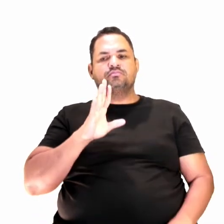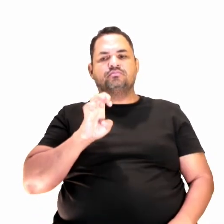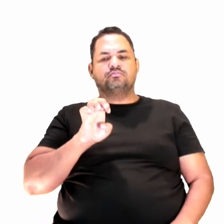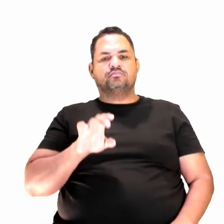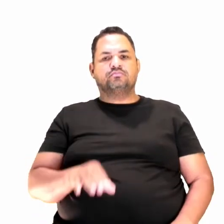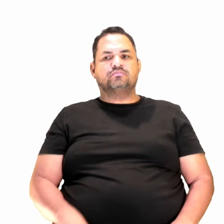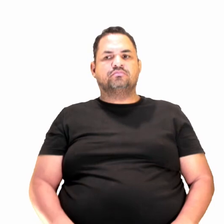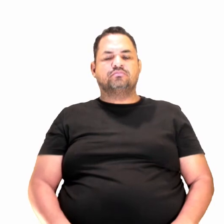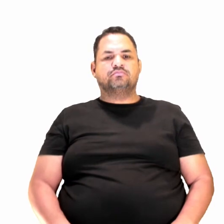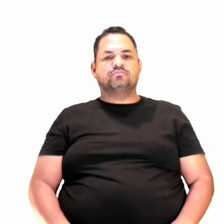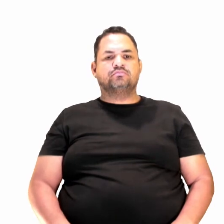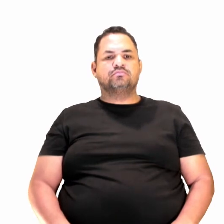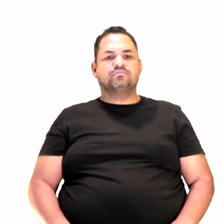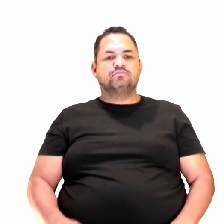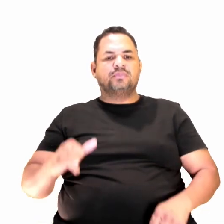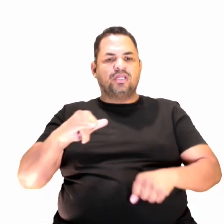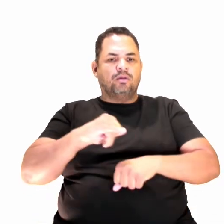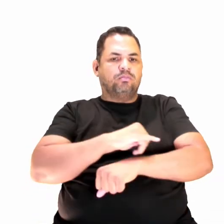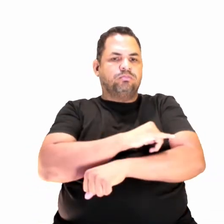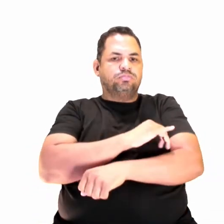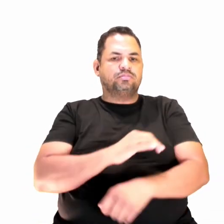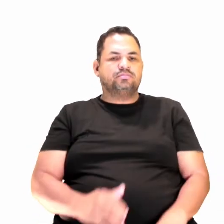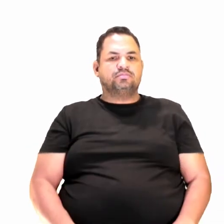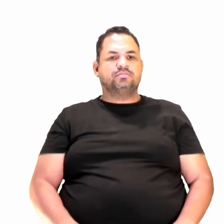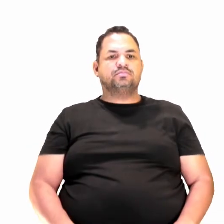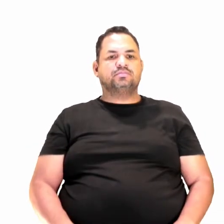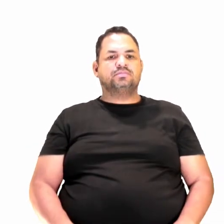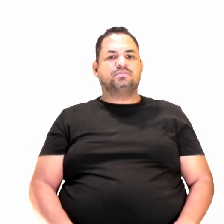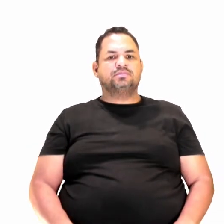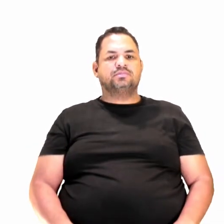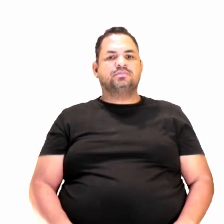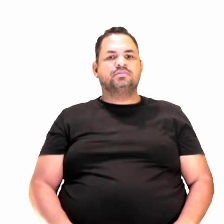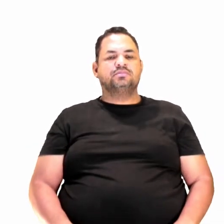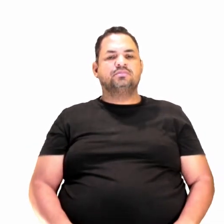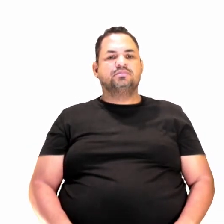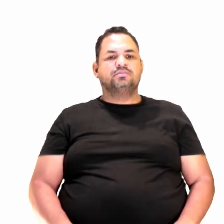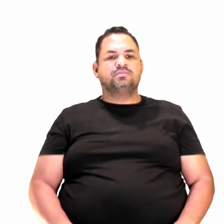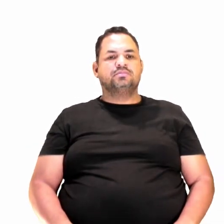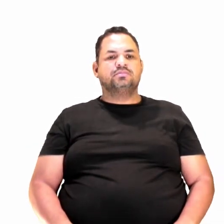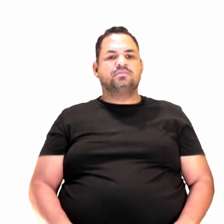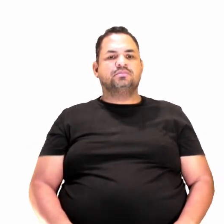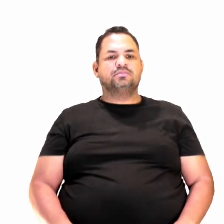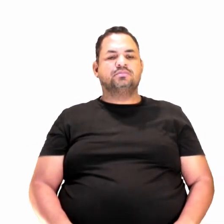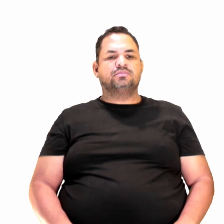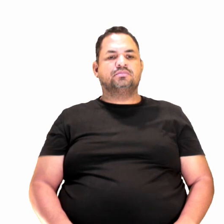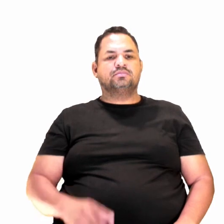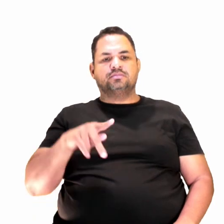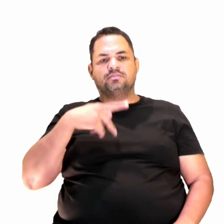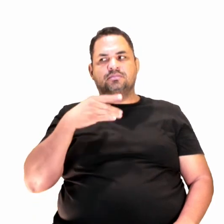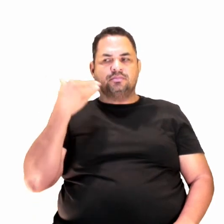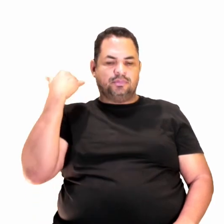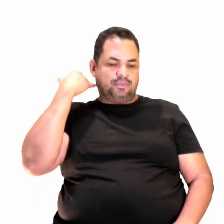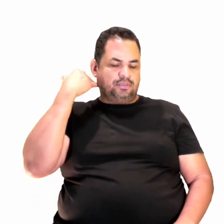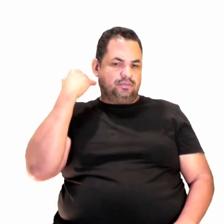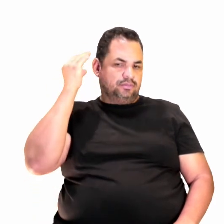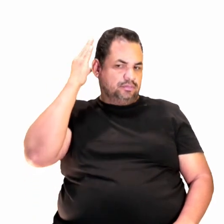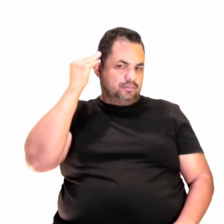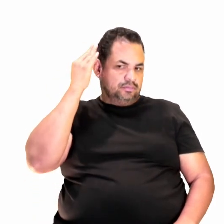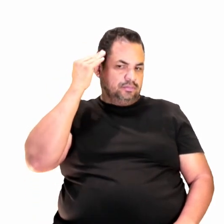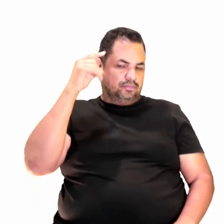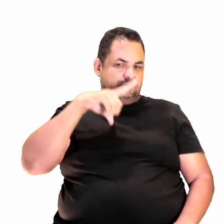aí a questão do verbo to have, verbo to be, e também temos o wear para falar que usa